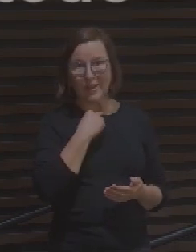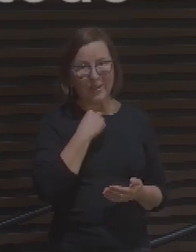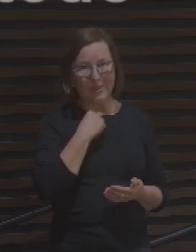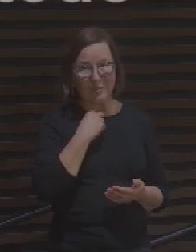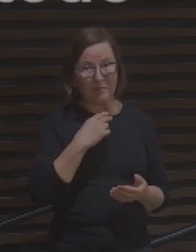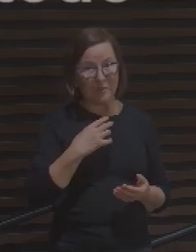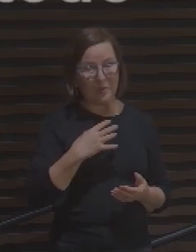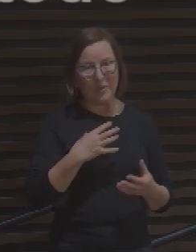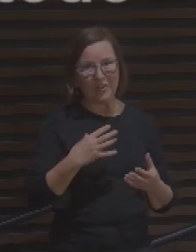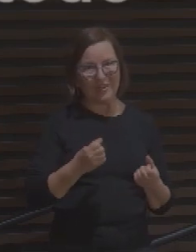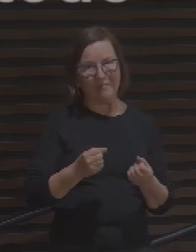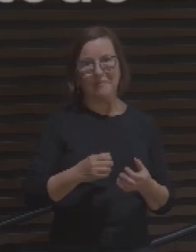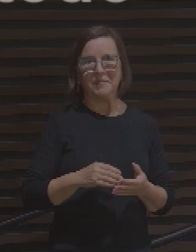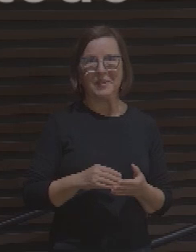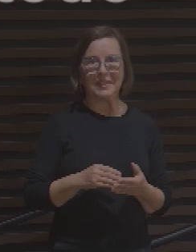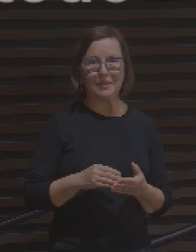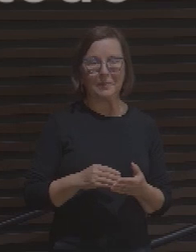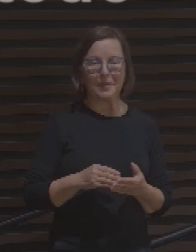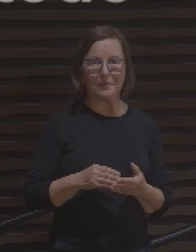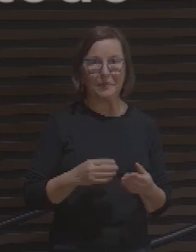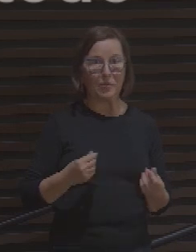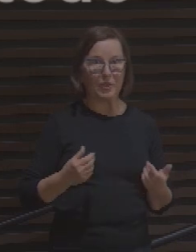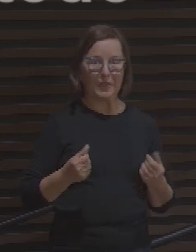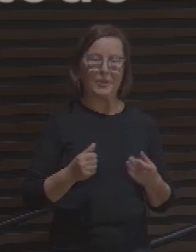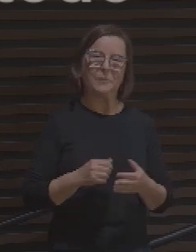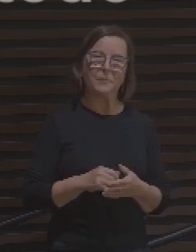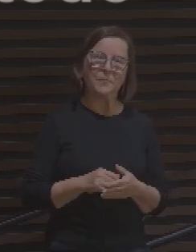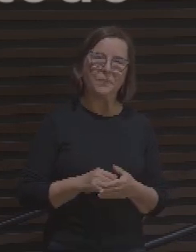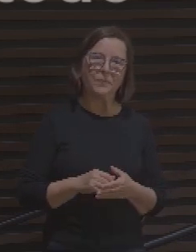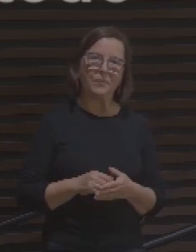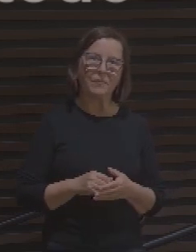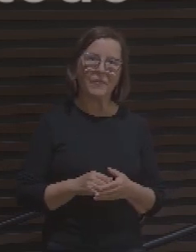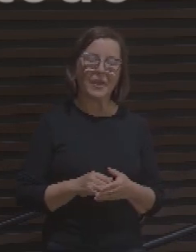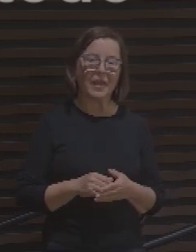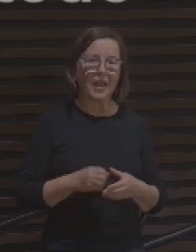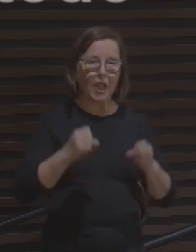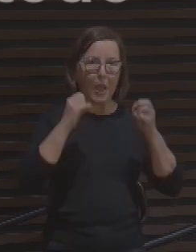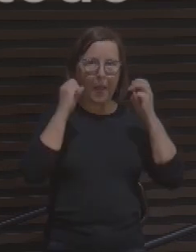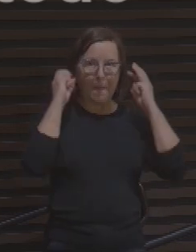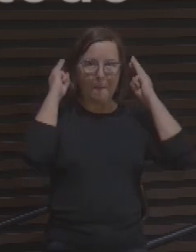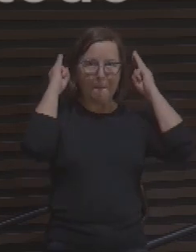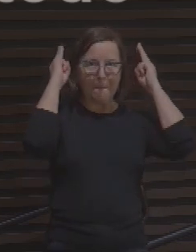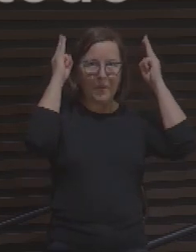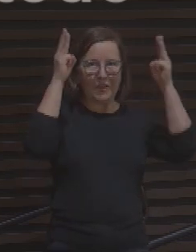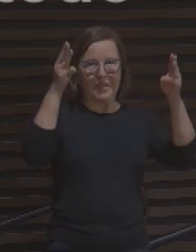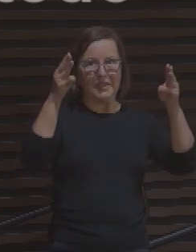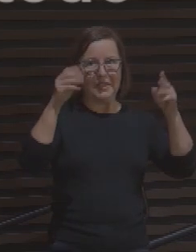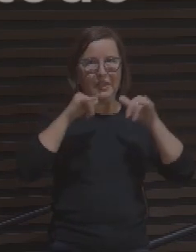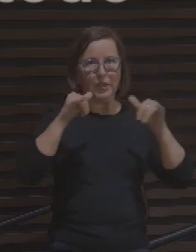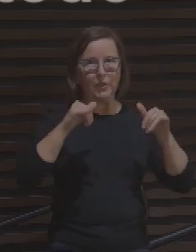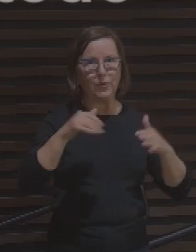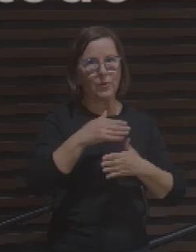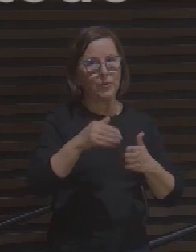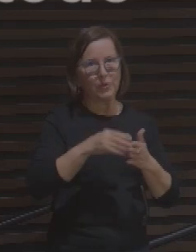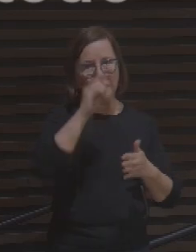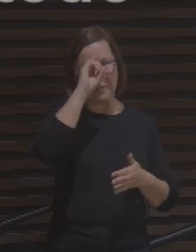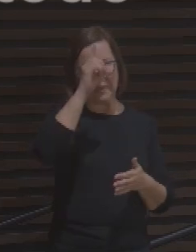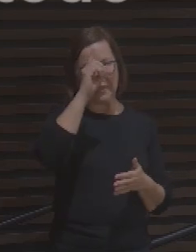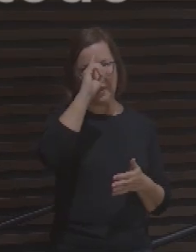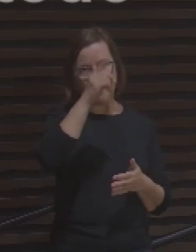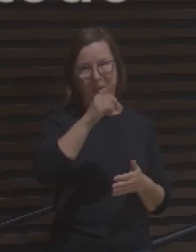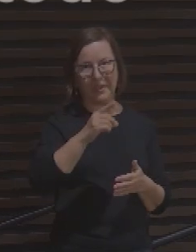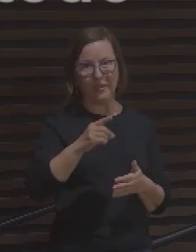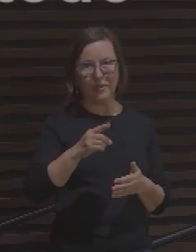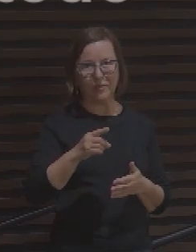Porque havendo Moisés proclamado todos os mandamentos segundo a lei a todo o povo, tomou sangue